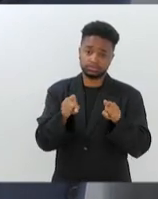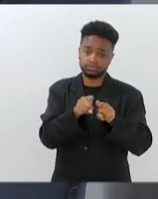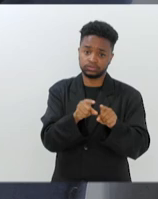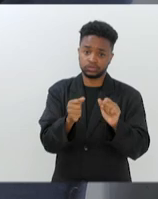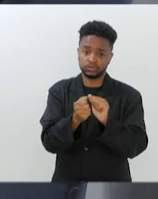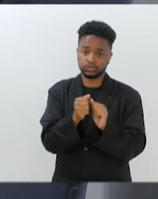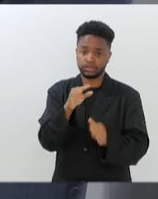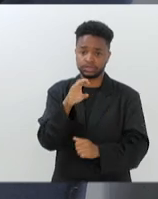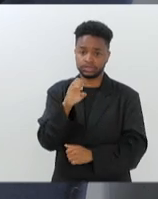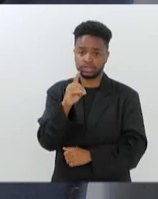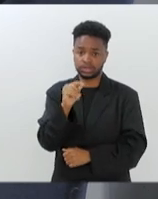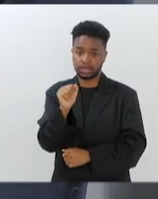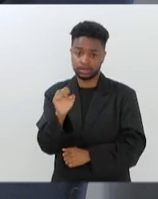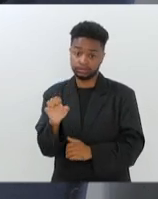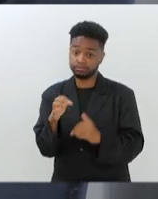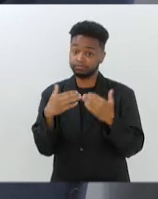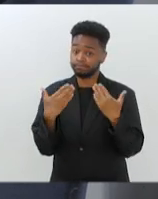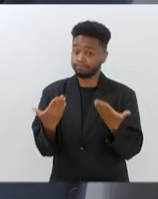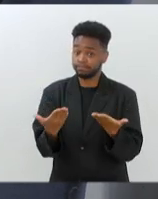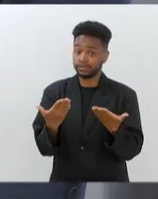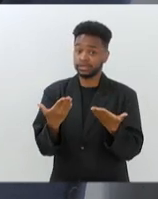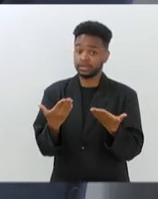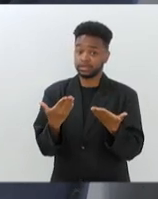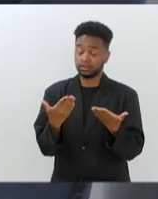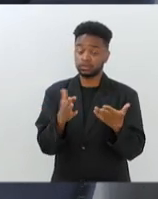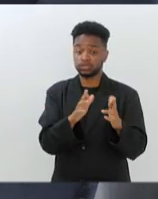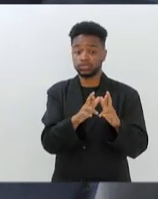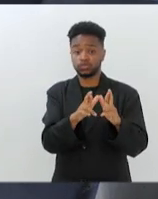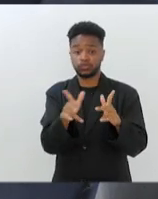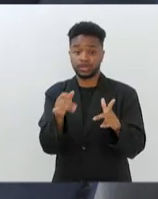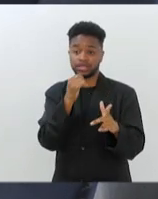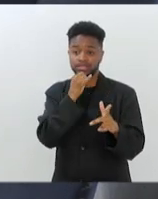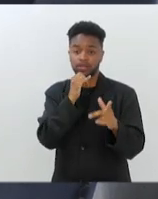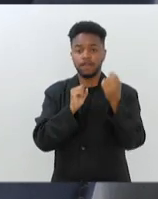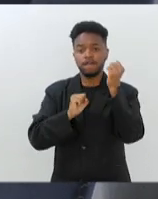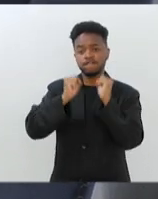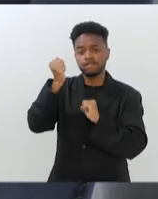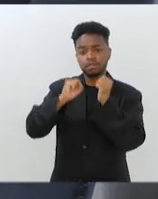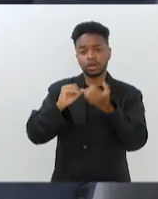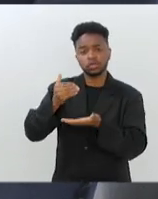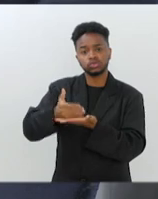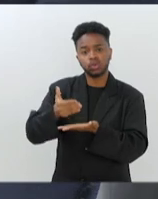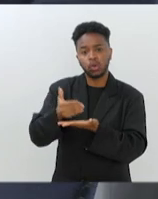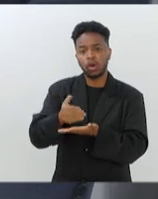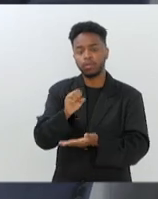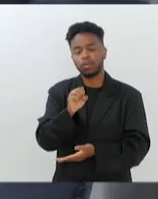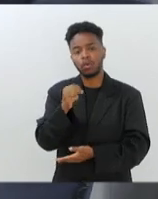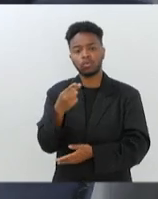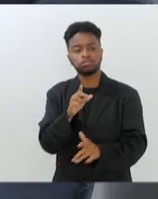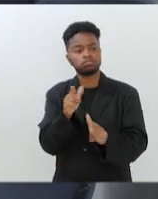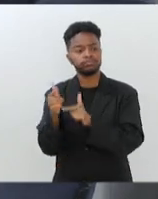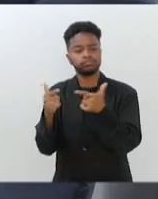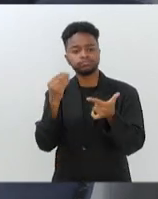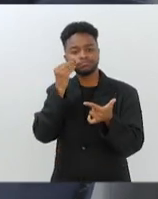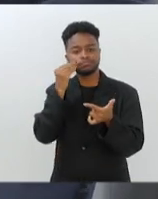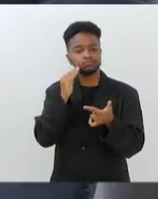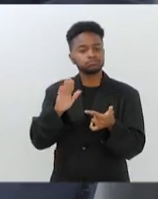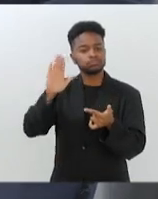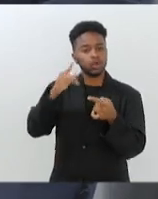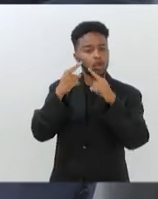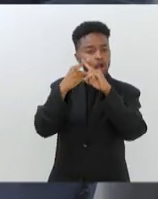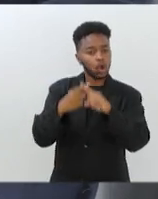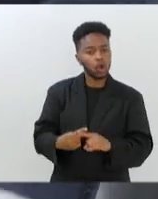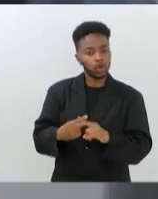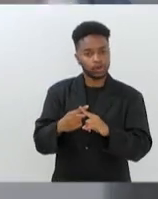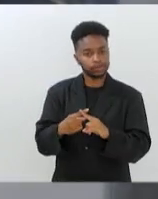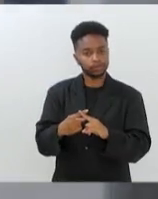cedai portanto a cedai diferente de uma de copo de alguém que se lança no mercado para competir